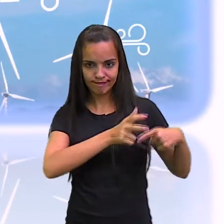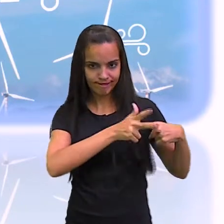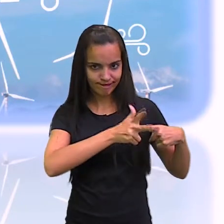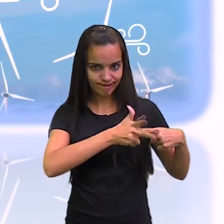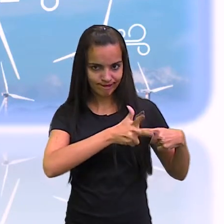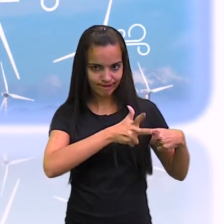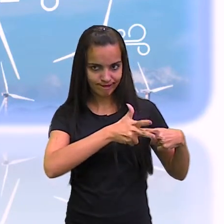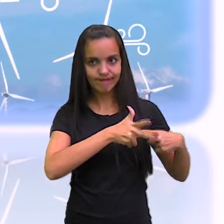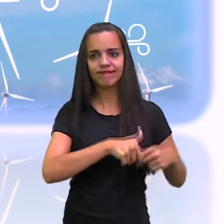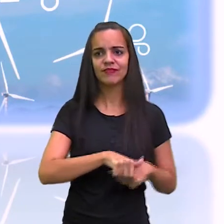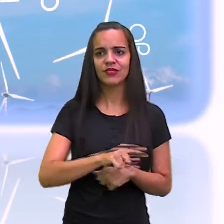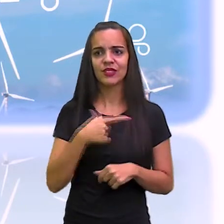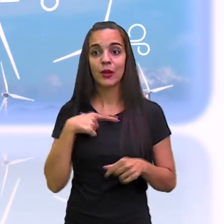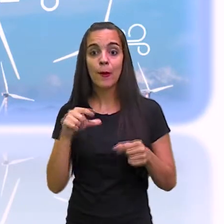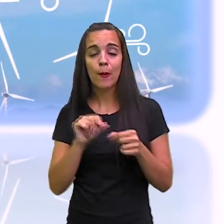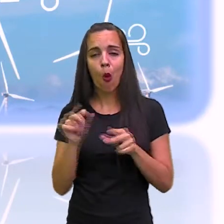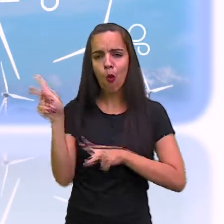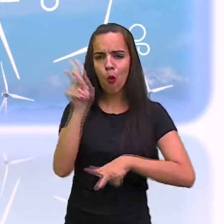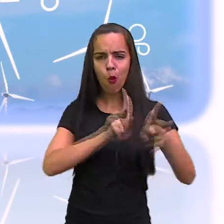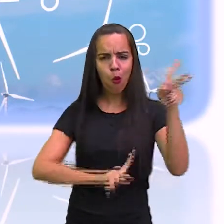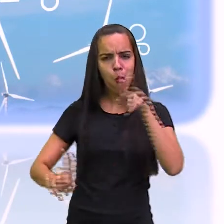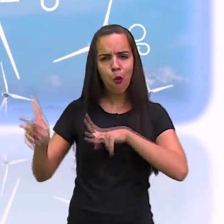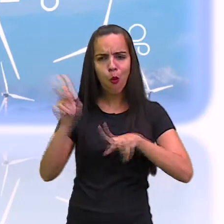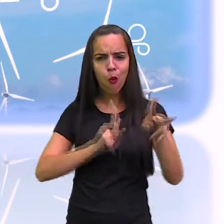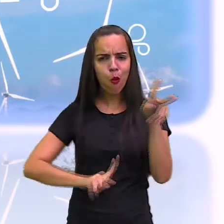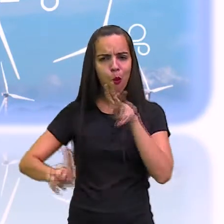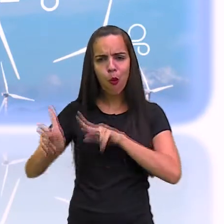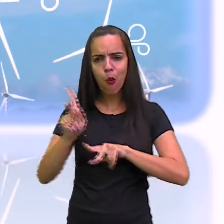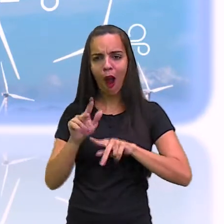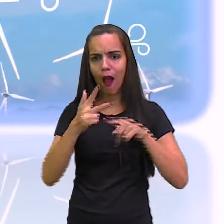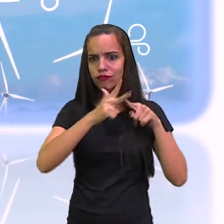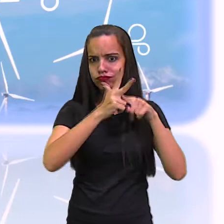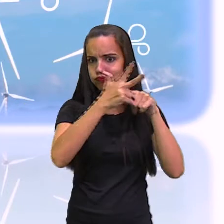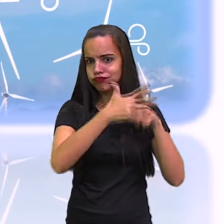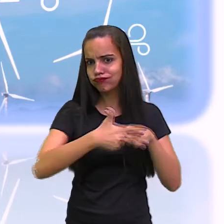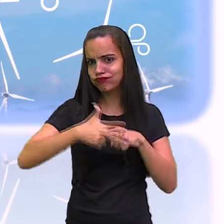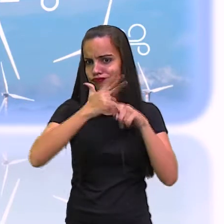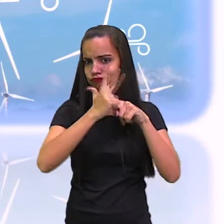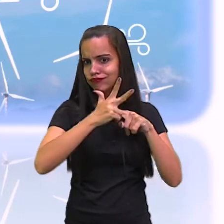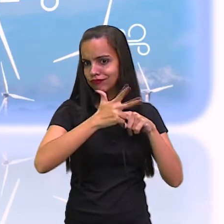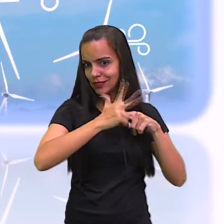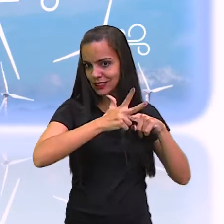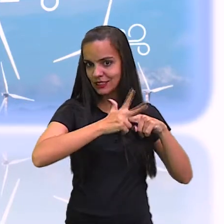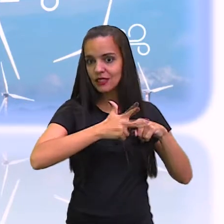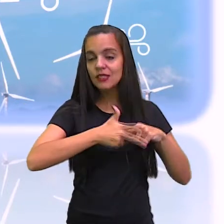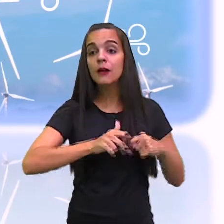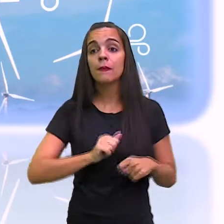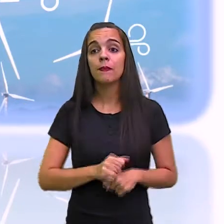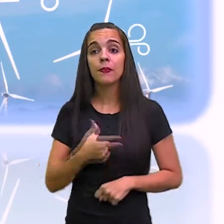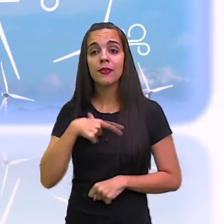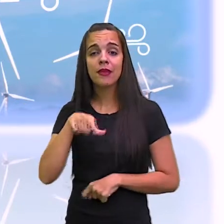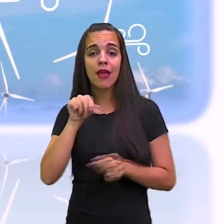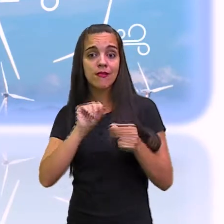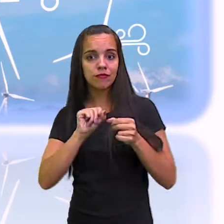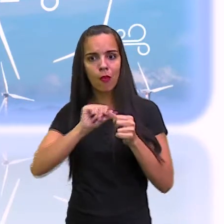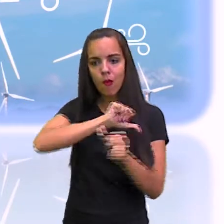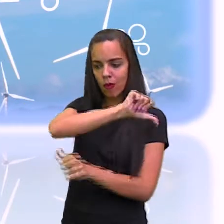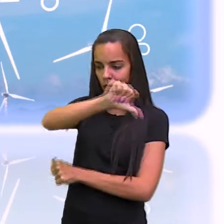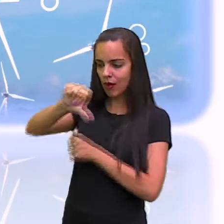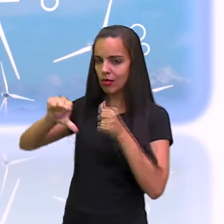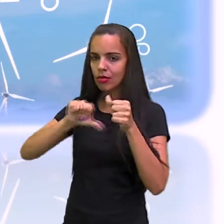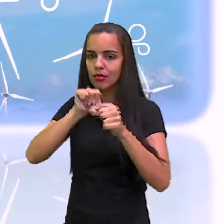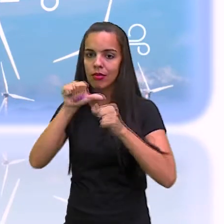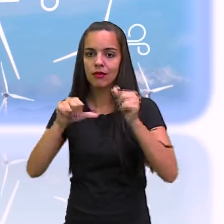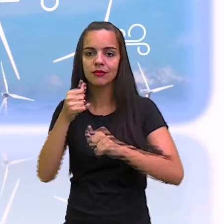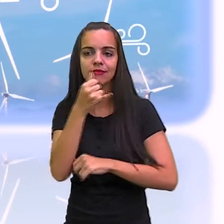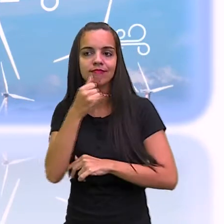pelo qual o vento passa por um processo de transformação e vai gerar energia cinética. É